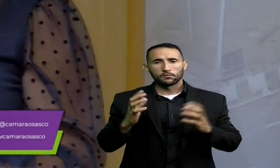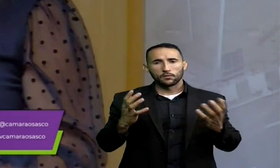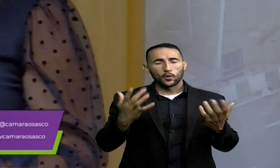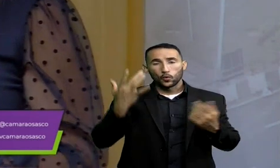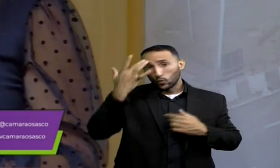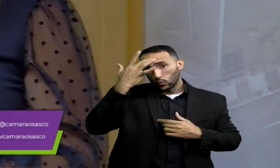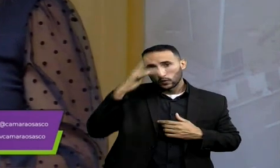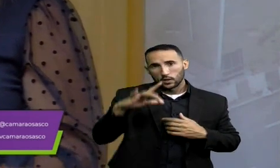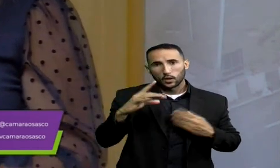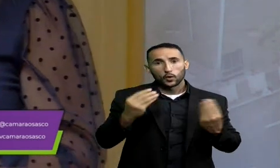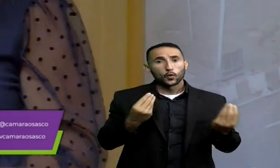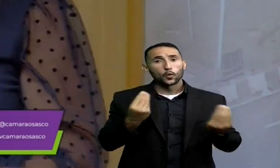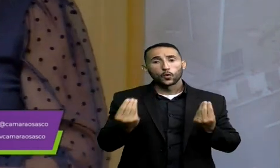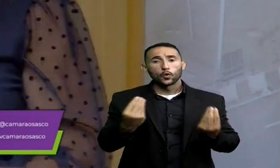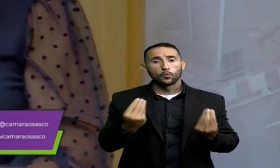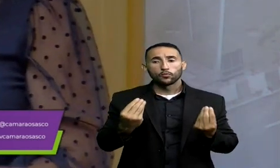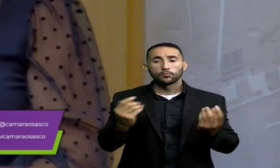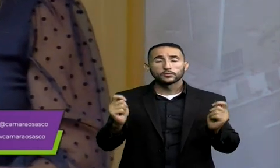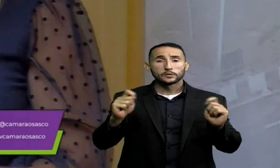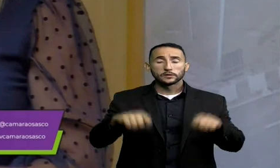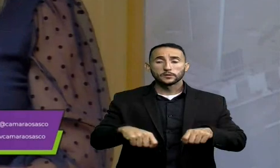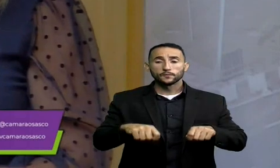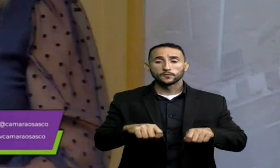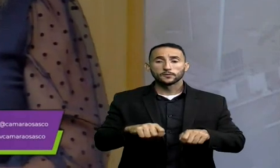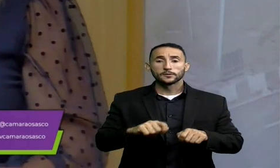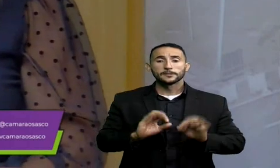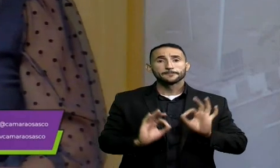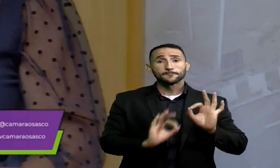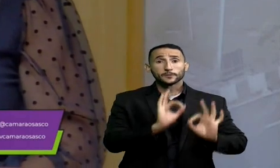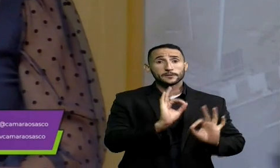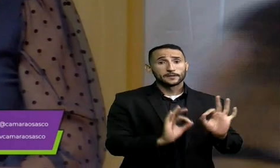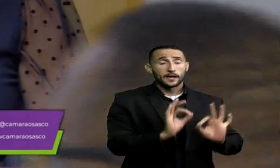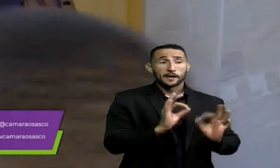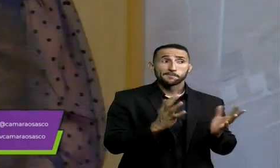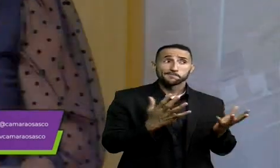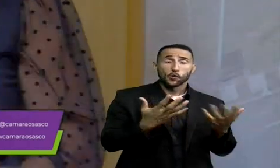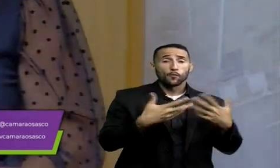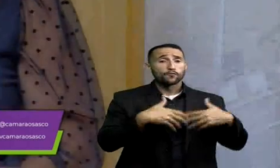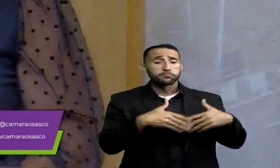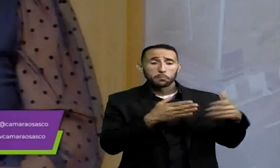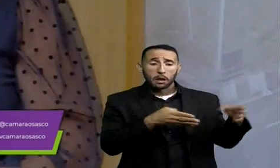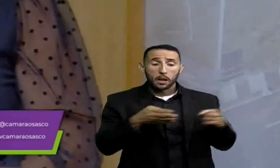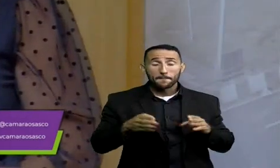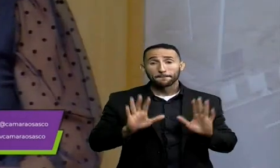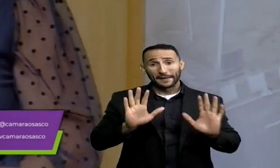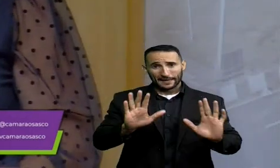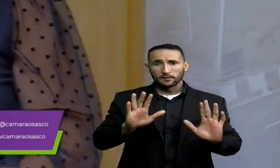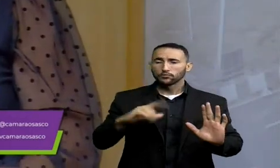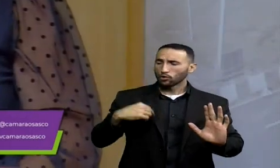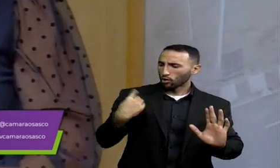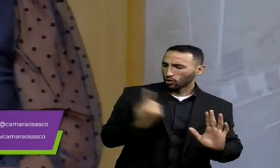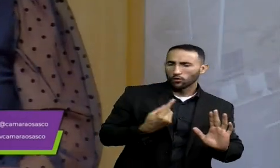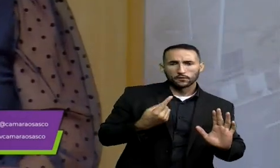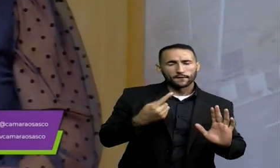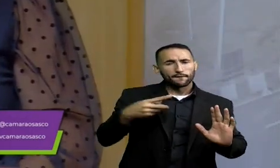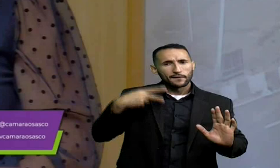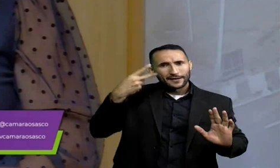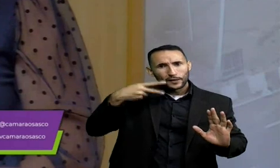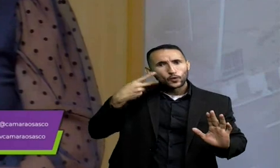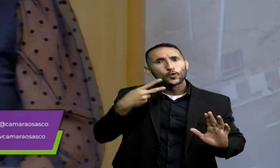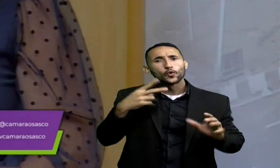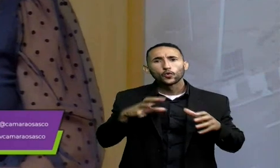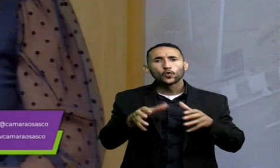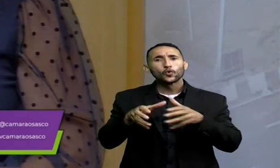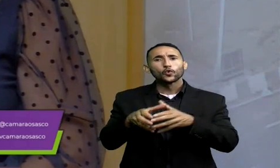como que podemos fazer mas assim precisamos fazer juntos com os 21